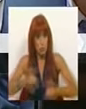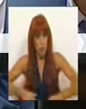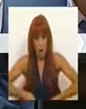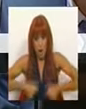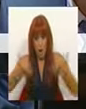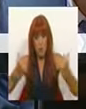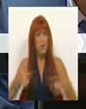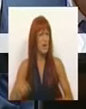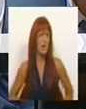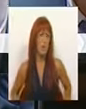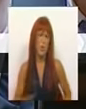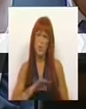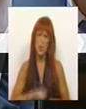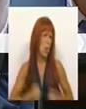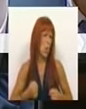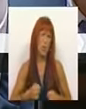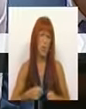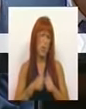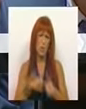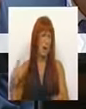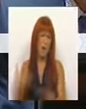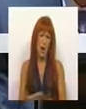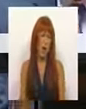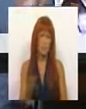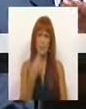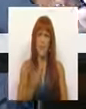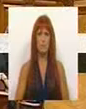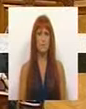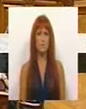já bom e nem isso. Os senhores conseguiram cumprir até agora. Muito obrigada.